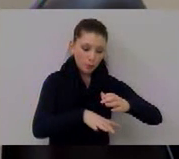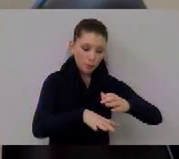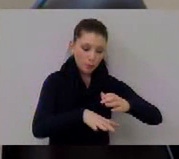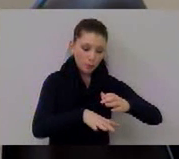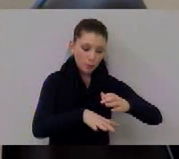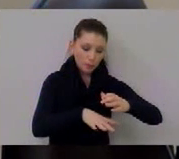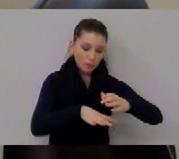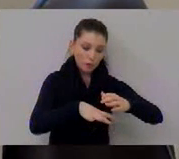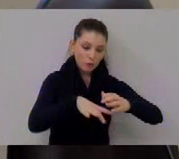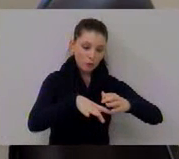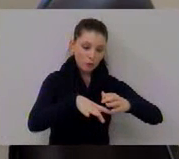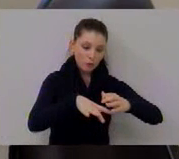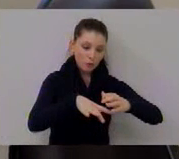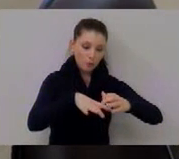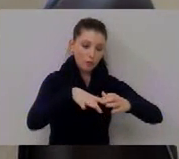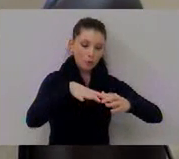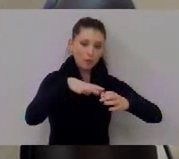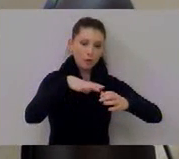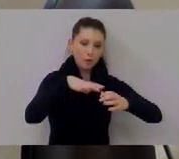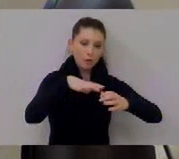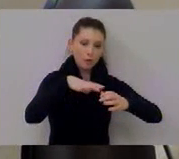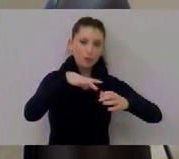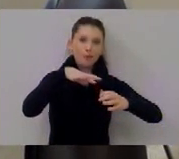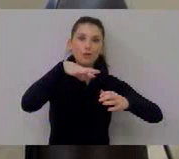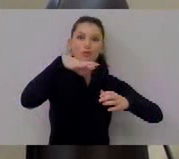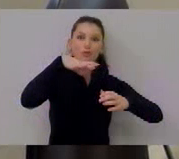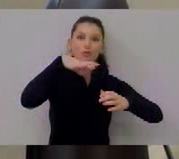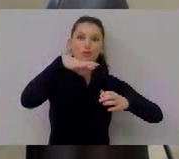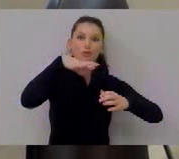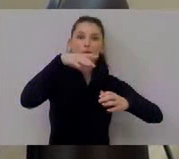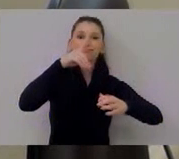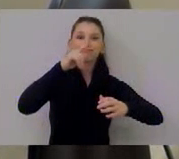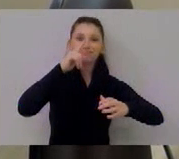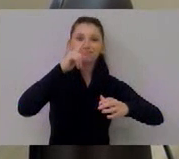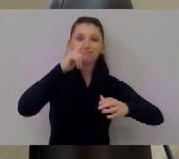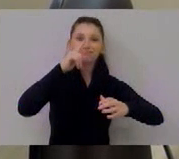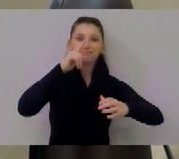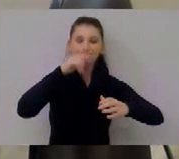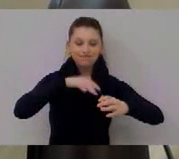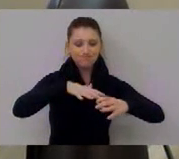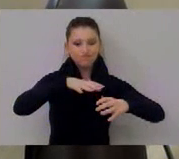conseguem assistir aqui nas fotos,